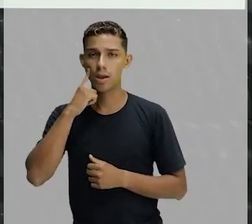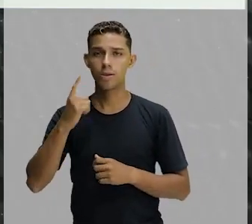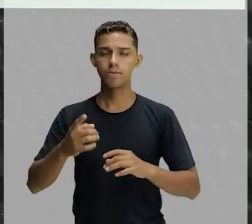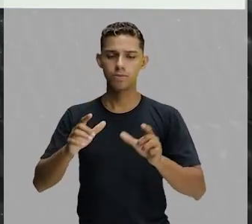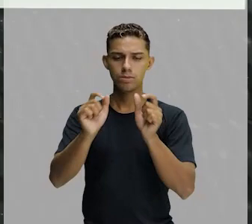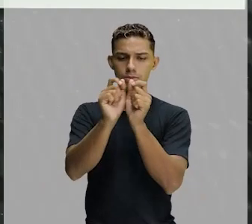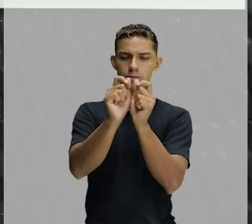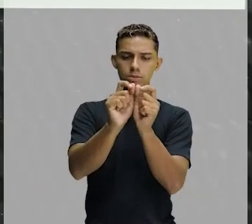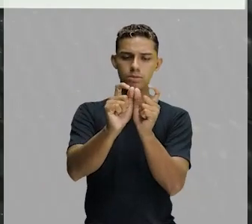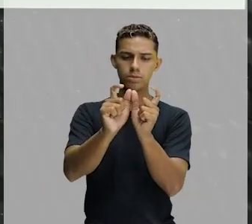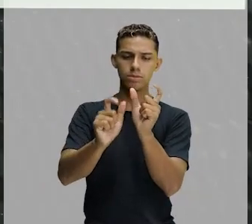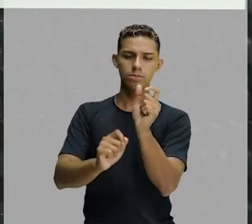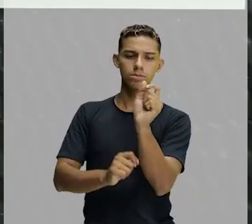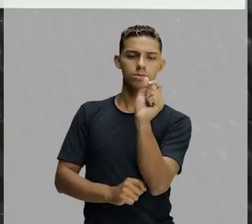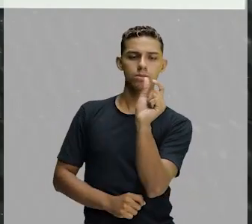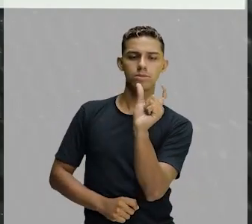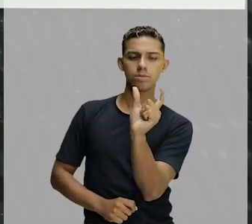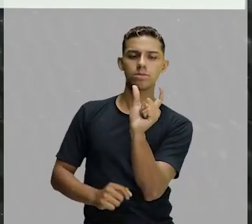está